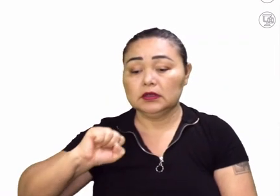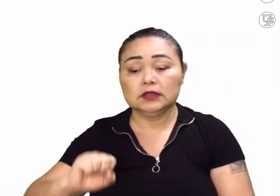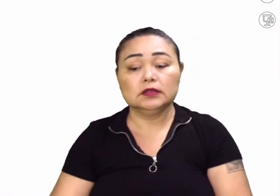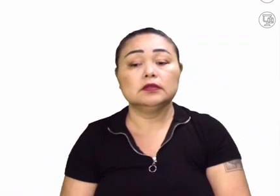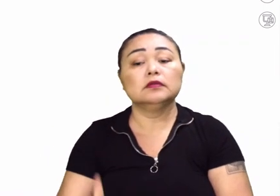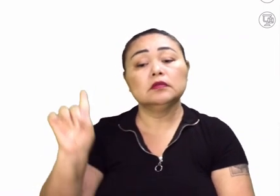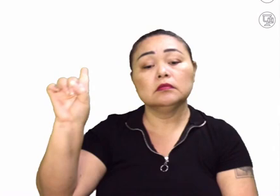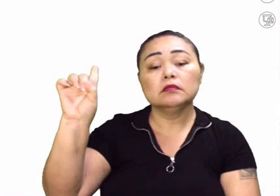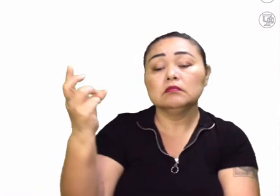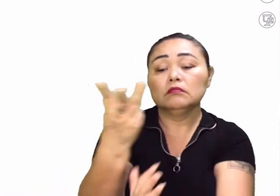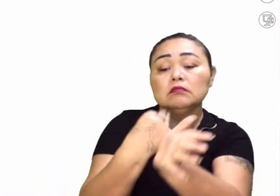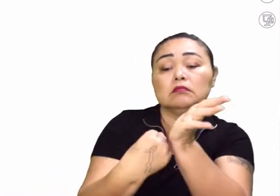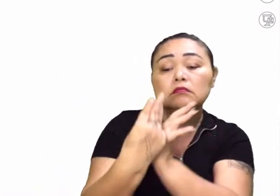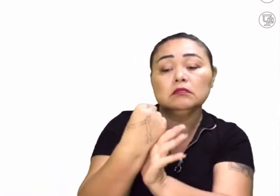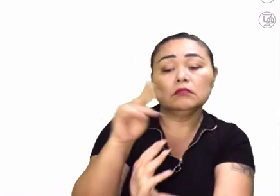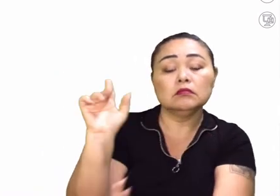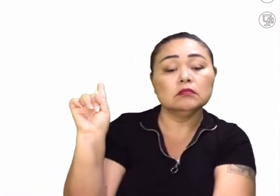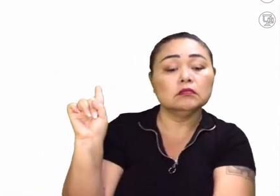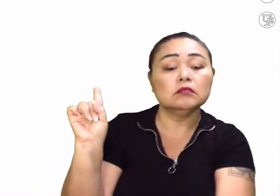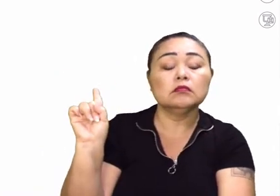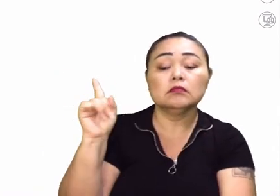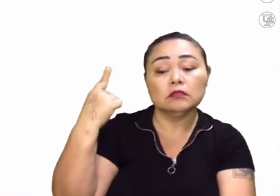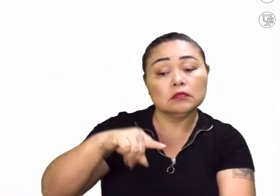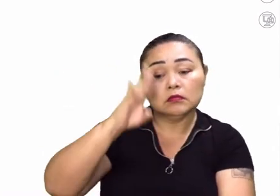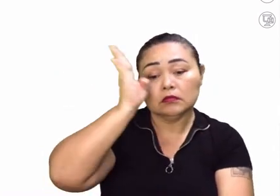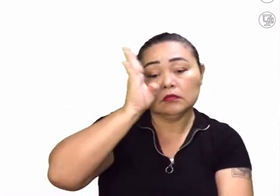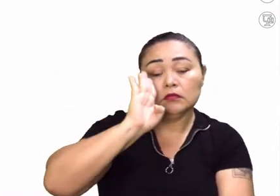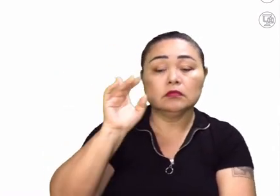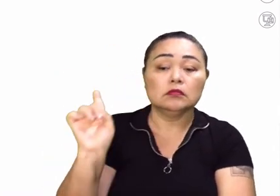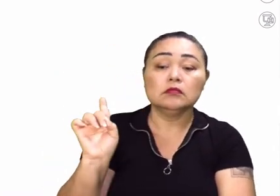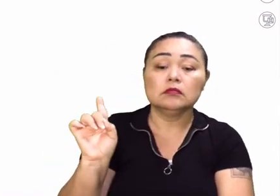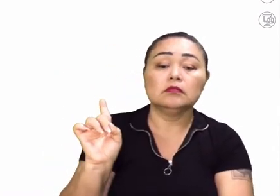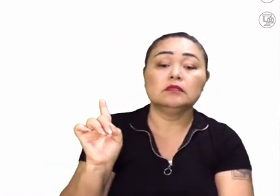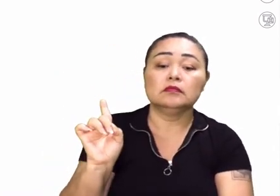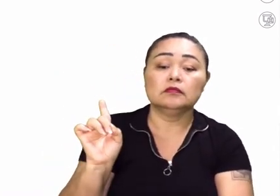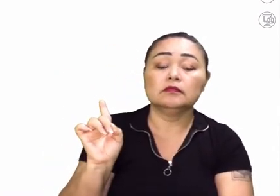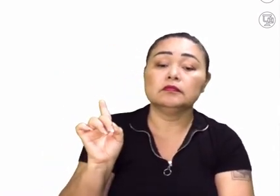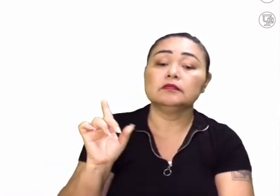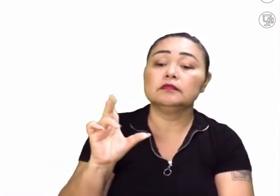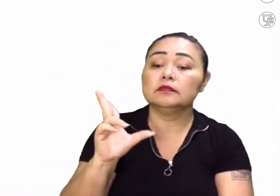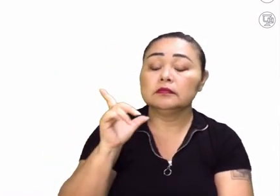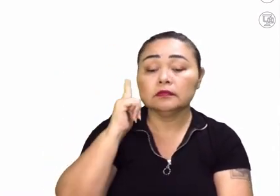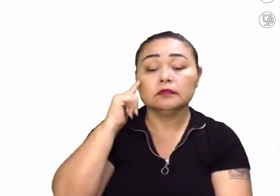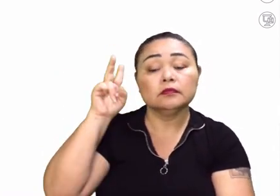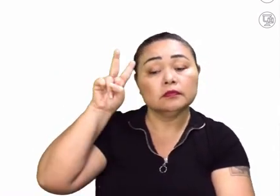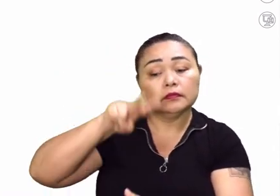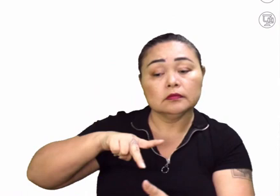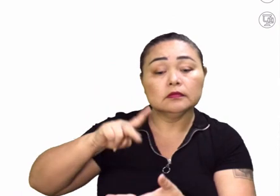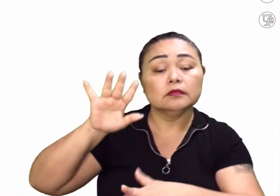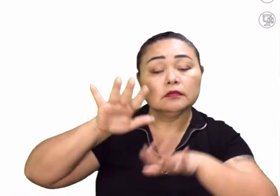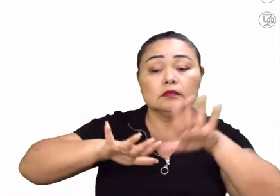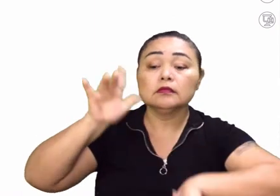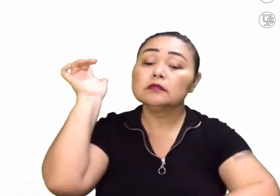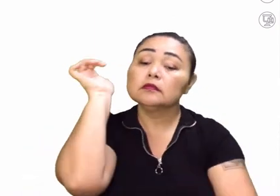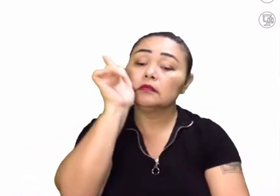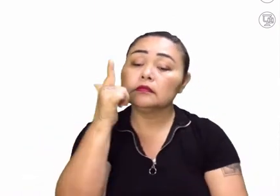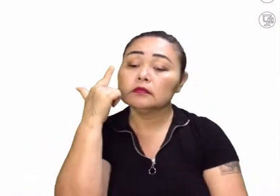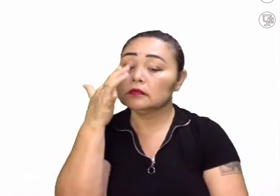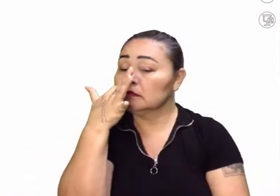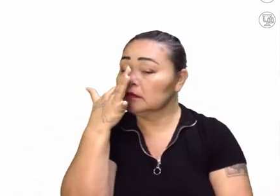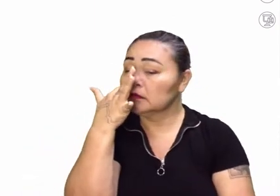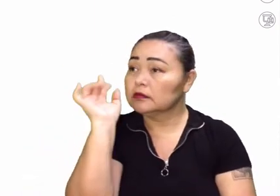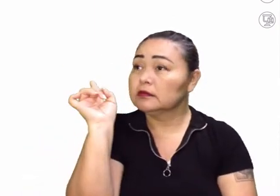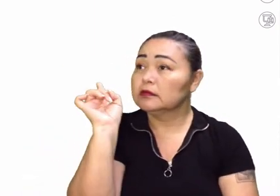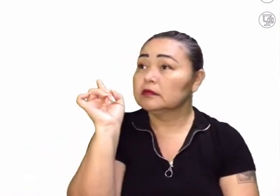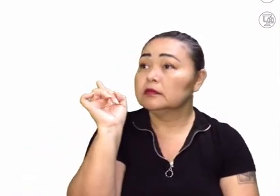E aí temos esse mapinha dos recursos minerais do Brasil né Professor Jorge é a gente não vai fazer a leitura toda mas a gente consegue observar